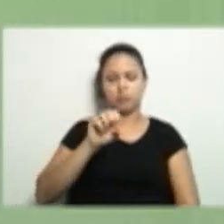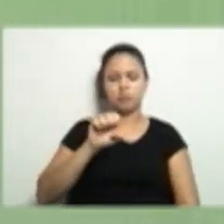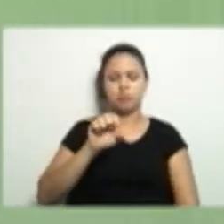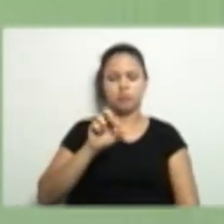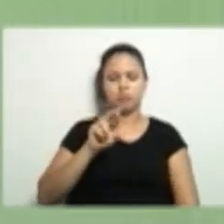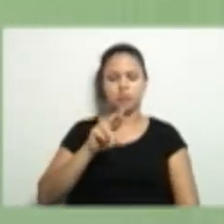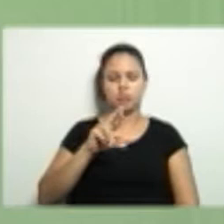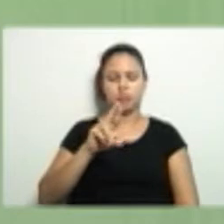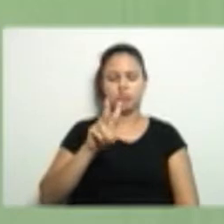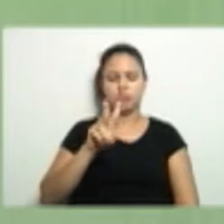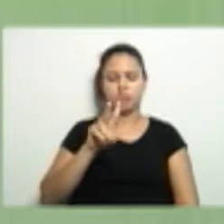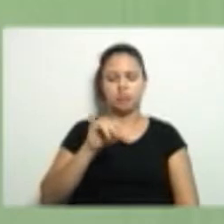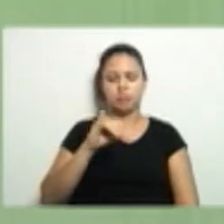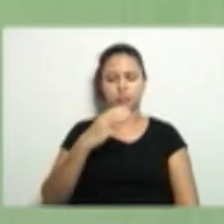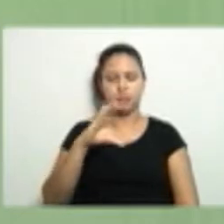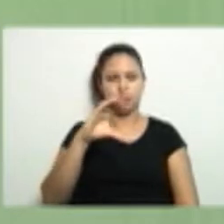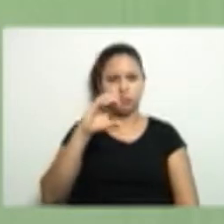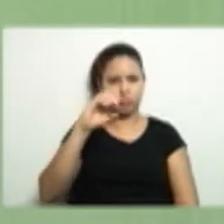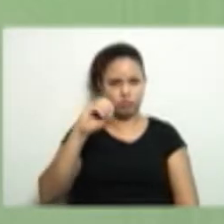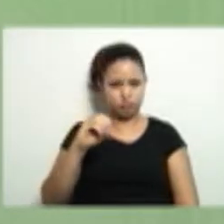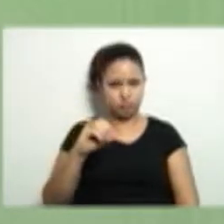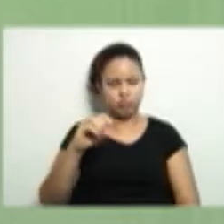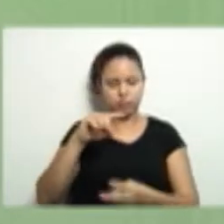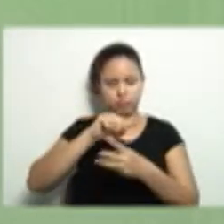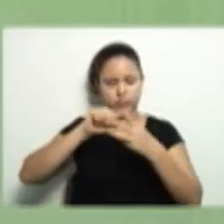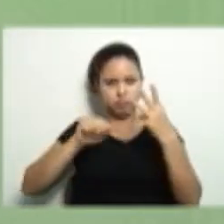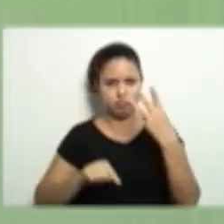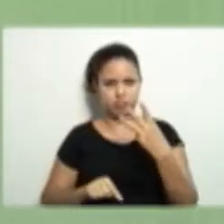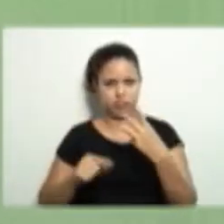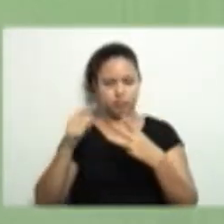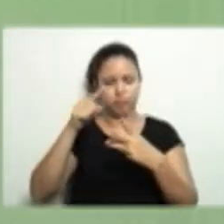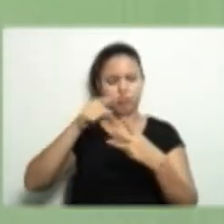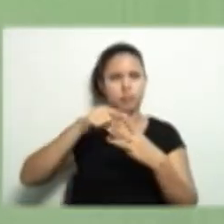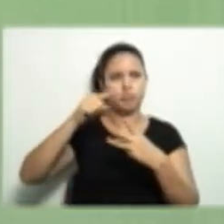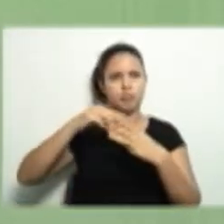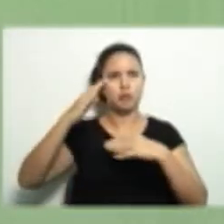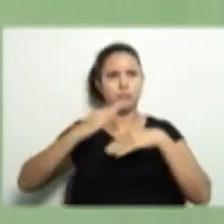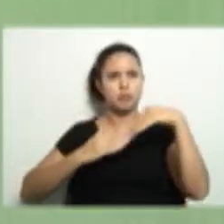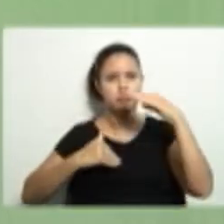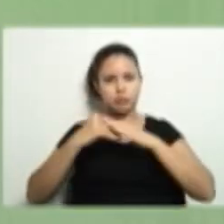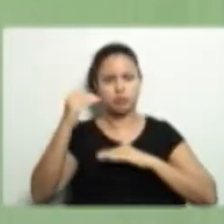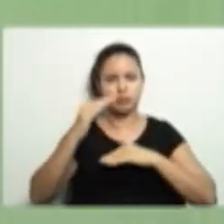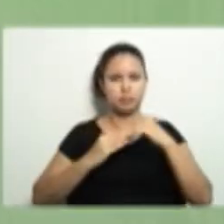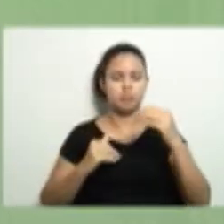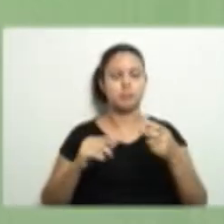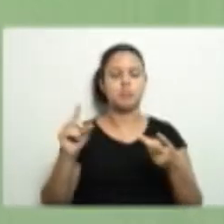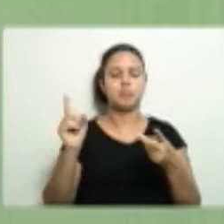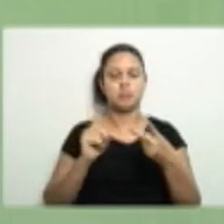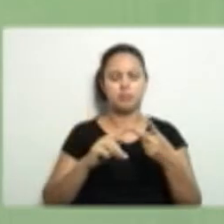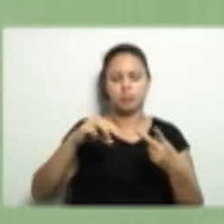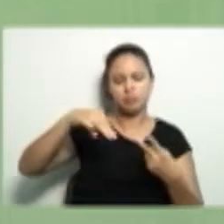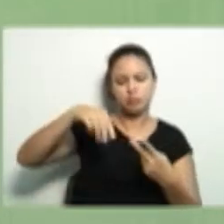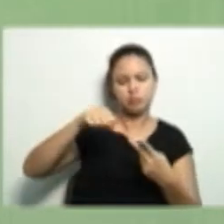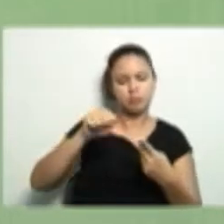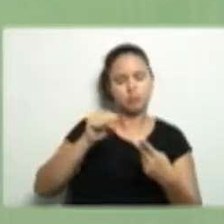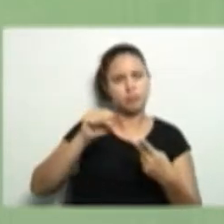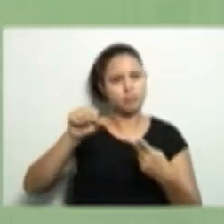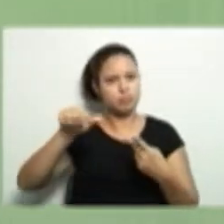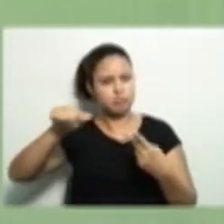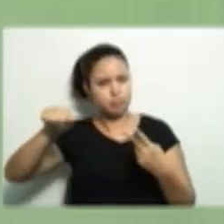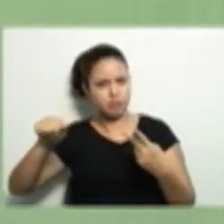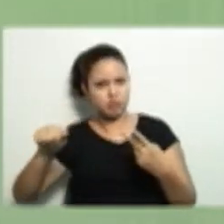áreas. Eles podem ser serviços profissionais, serviços de produção em massa ou lojas de